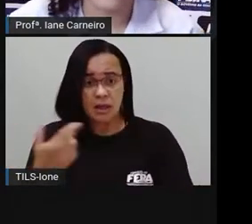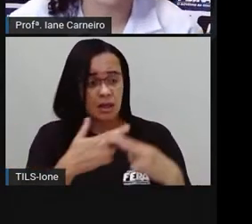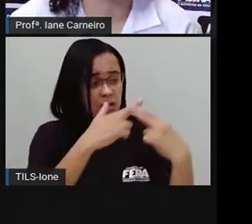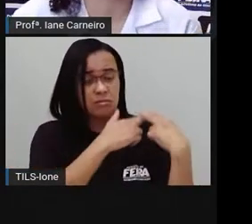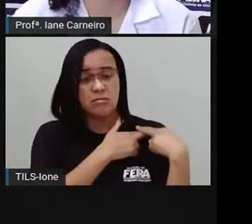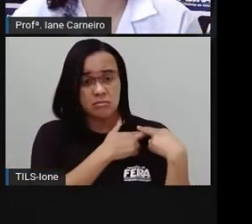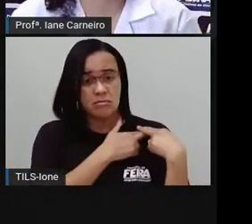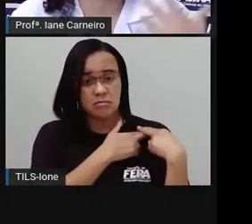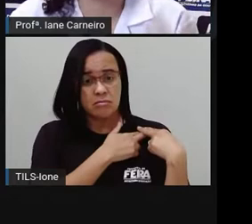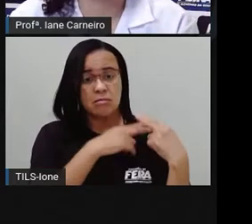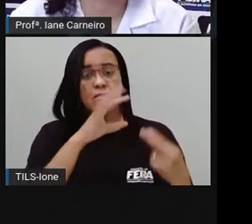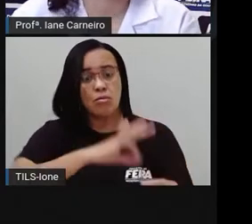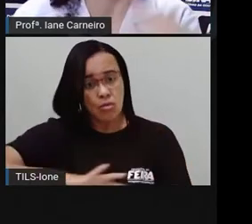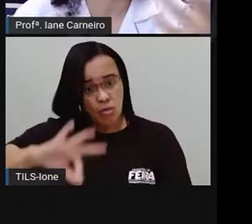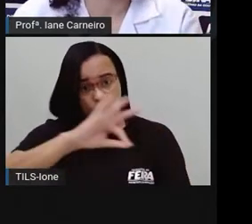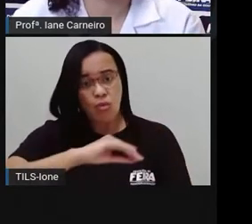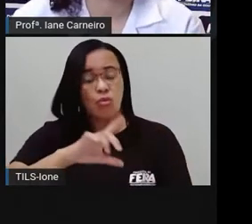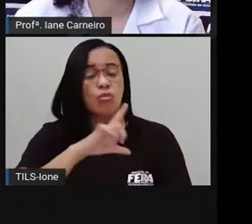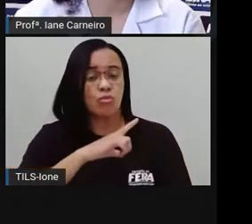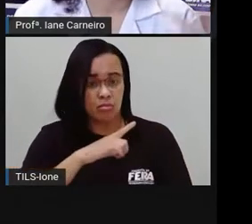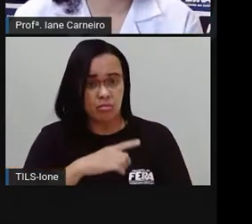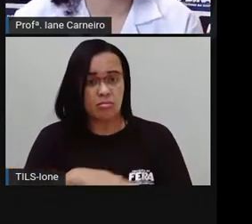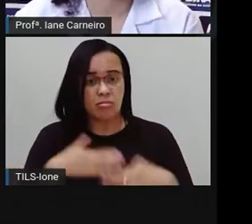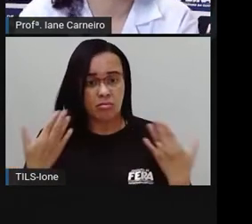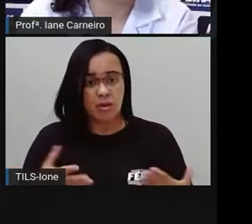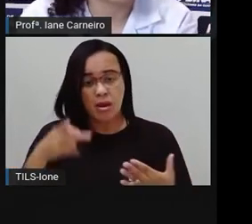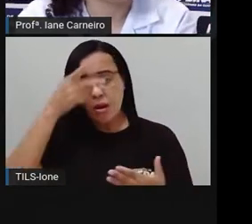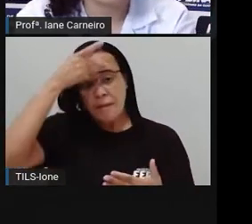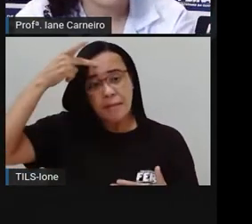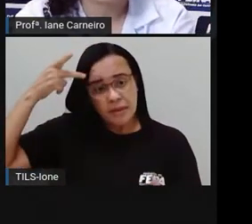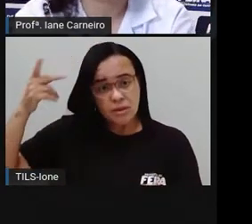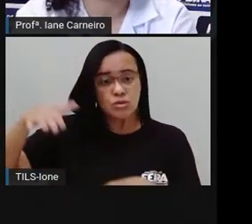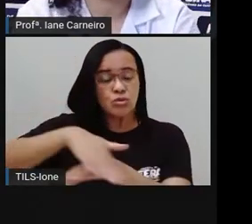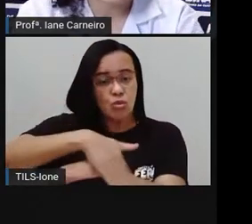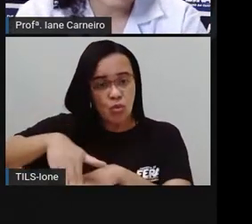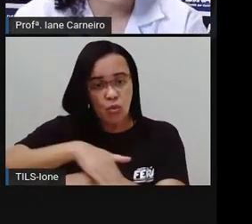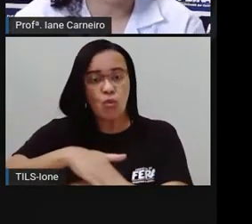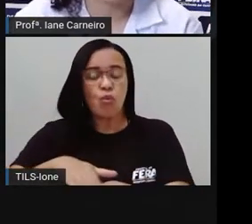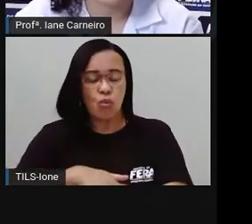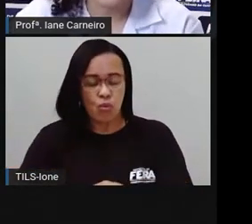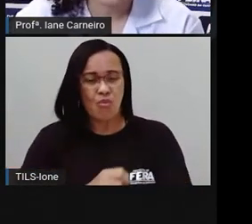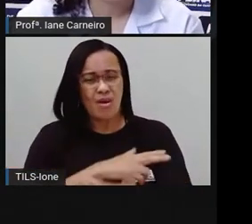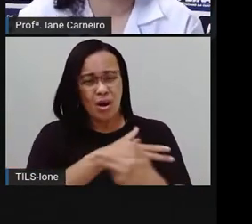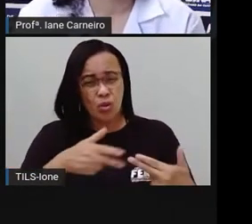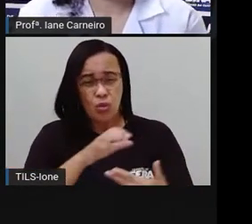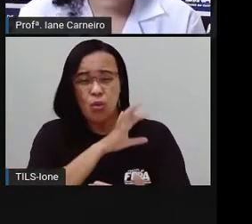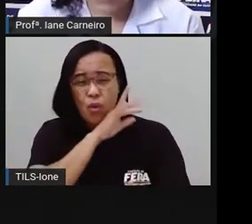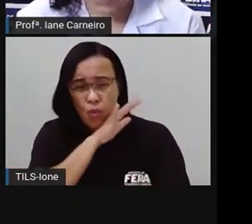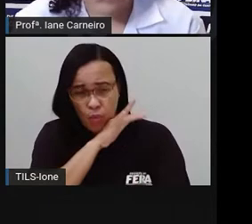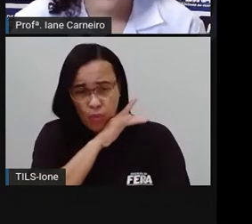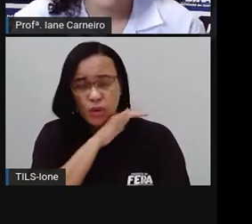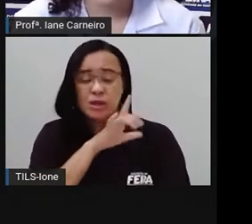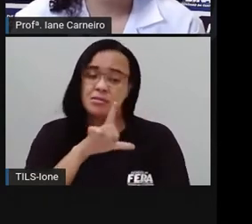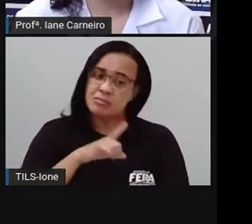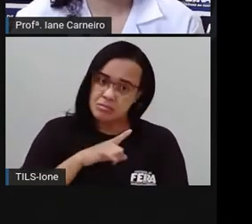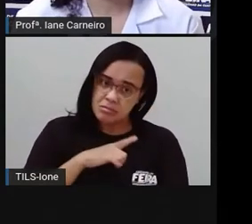gerando outro, né? E essas pessoas estão lá na rua. Enfim, acontece um monte de coisa desagradável, né?